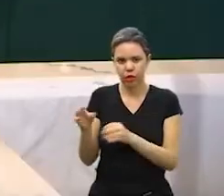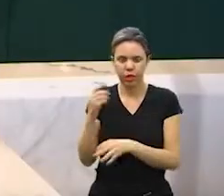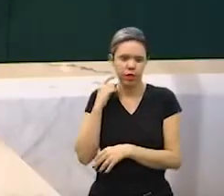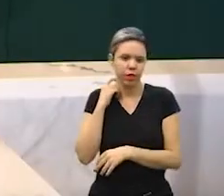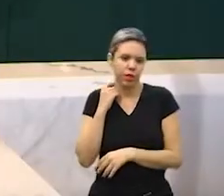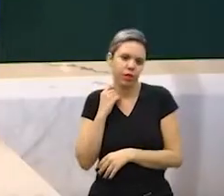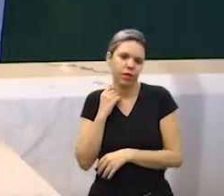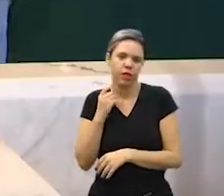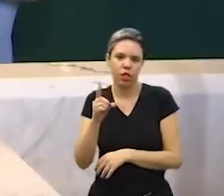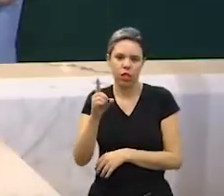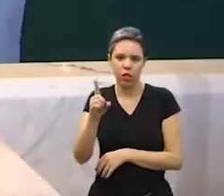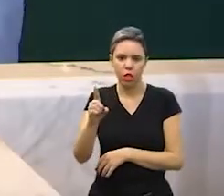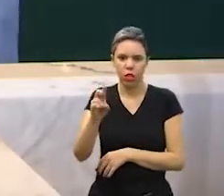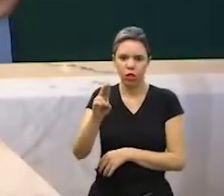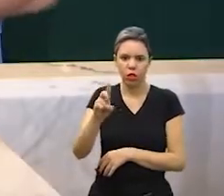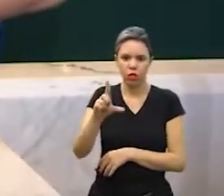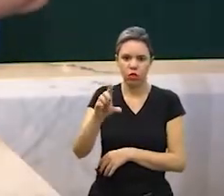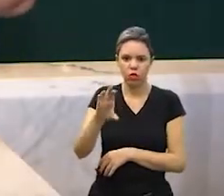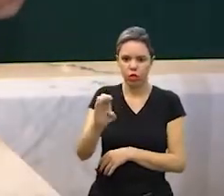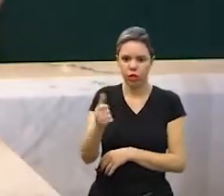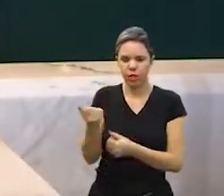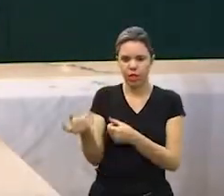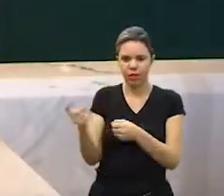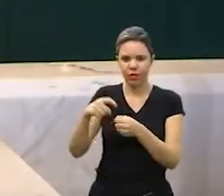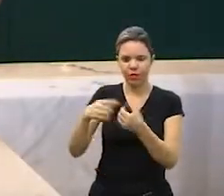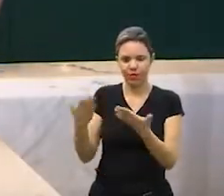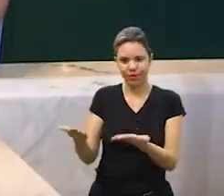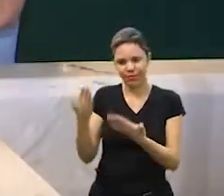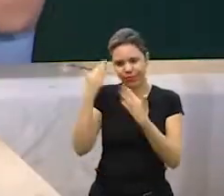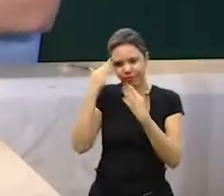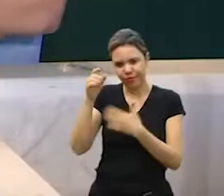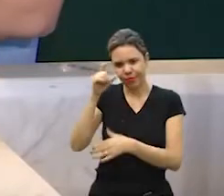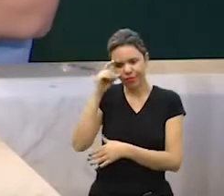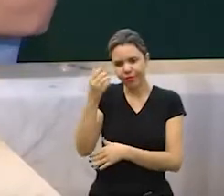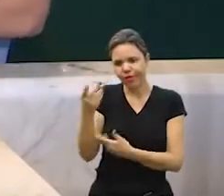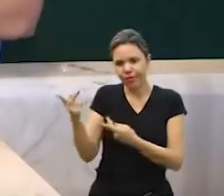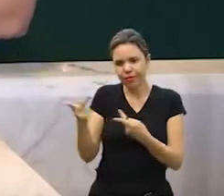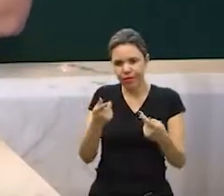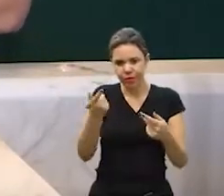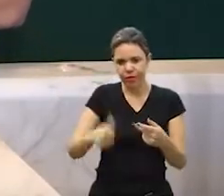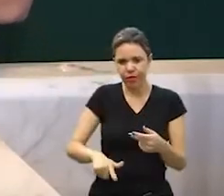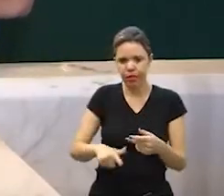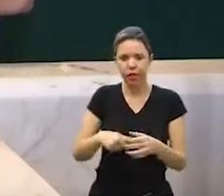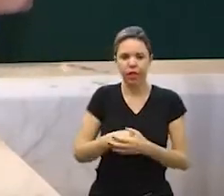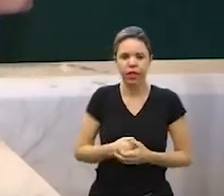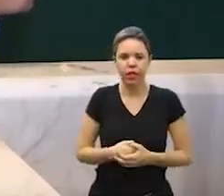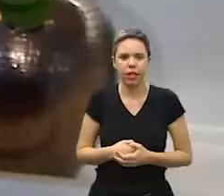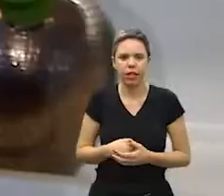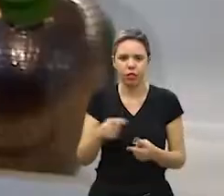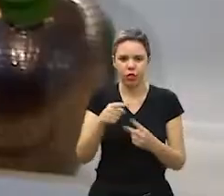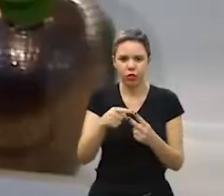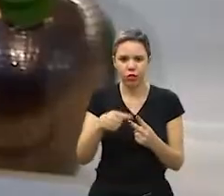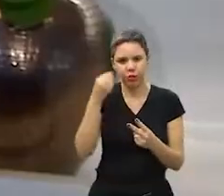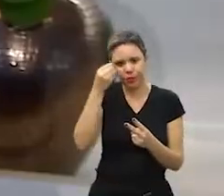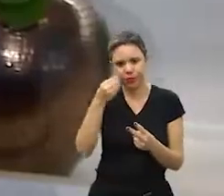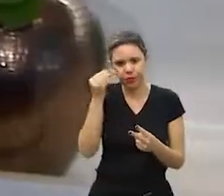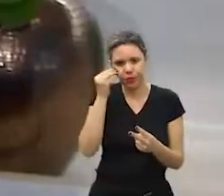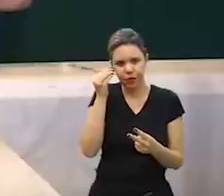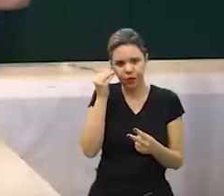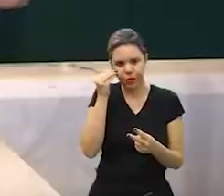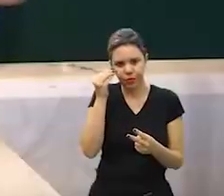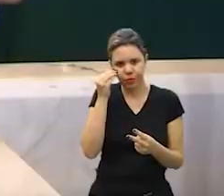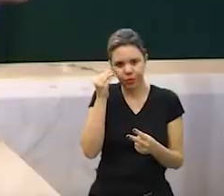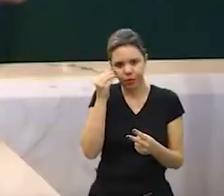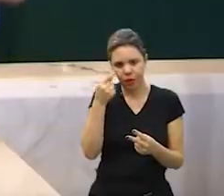vai ensinar pra gente é a Dulce, que está de volta. Tudo bem, Dulce? Obrigada, Michel, pelo convite novamente. Trouxemos aqui mais 2 experiências aqui pra